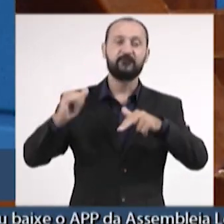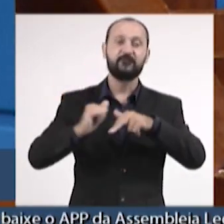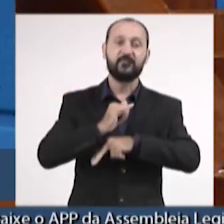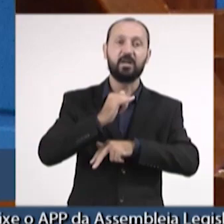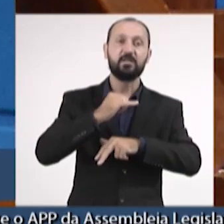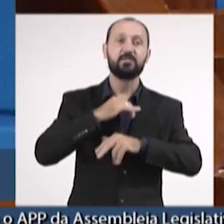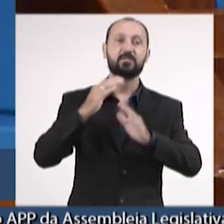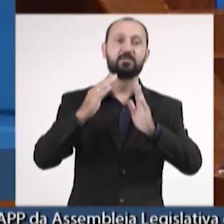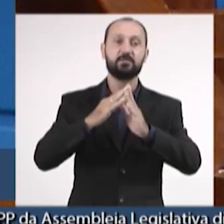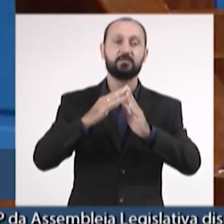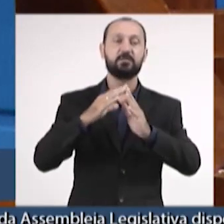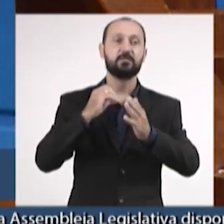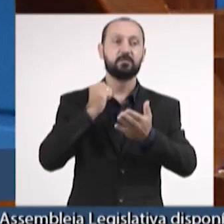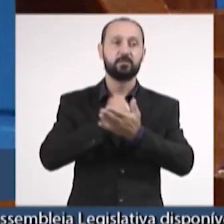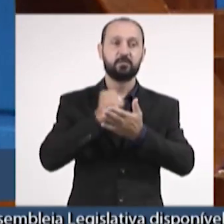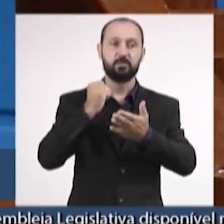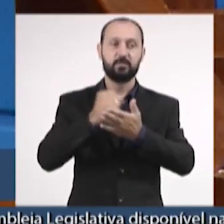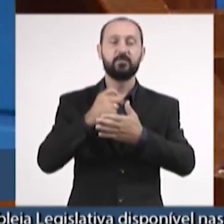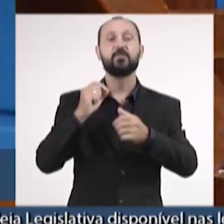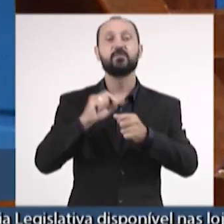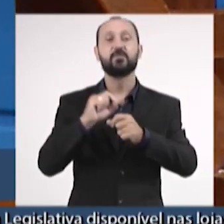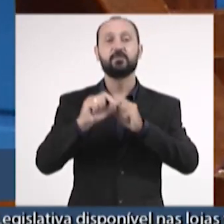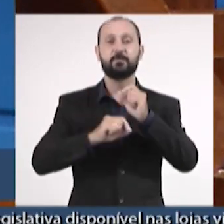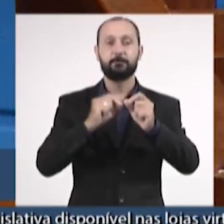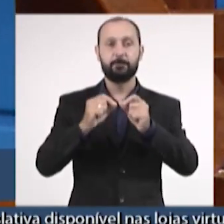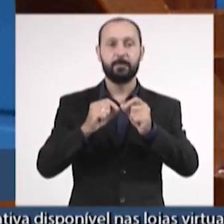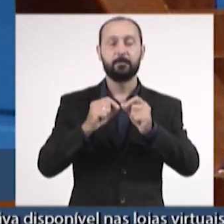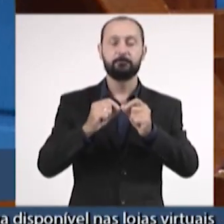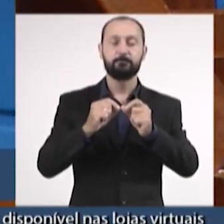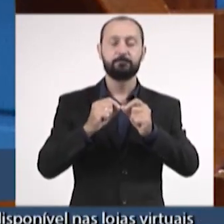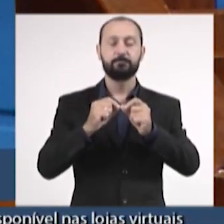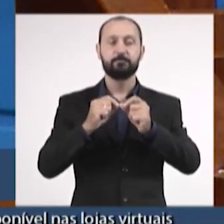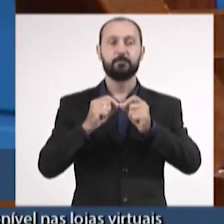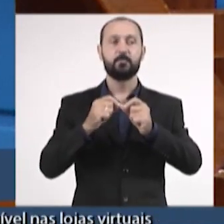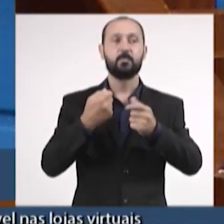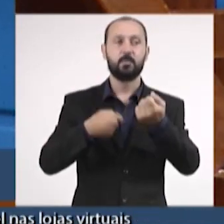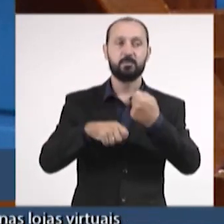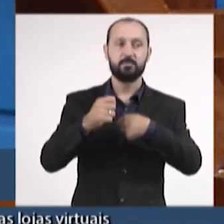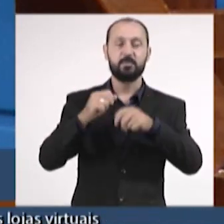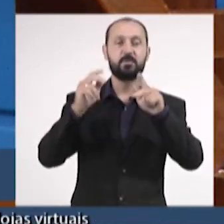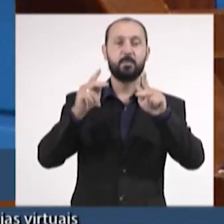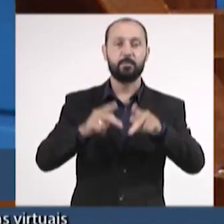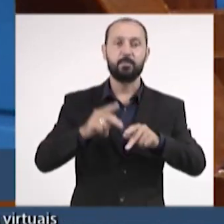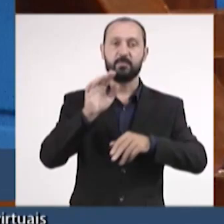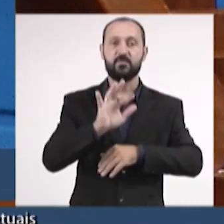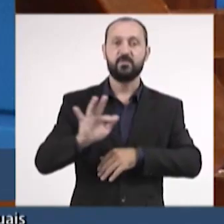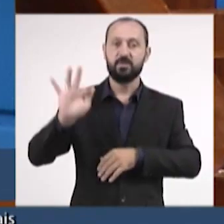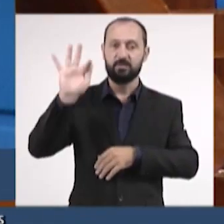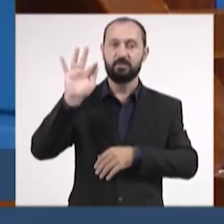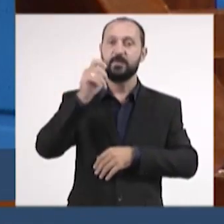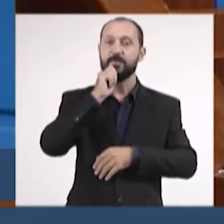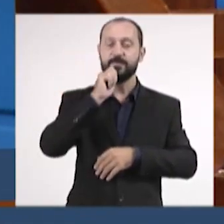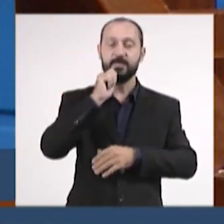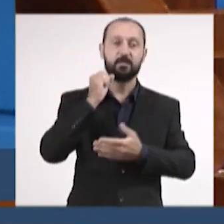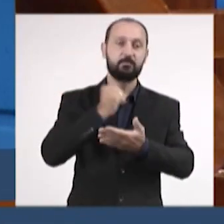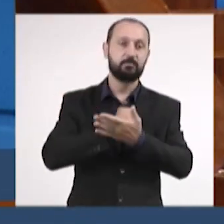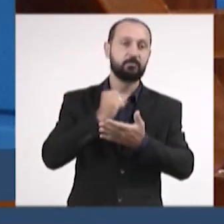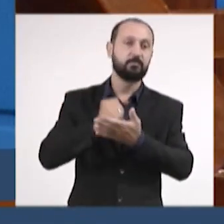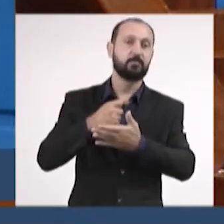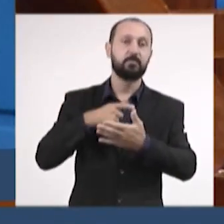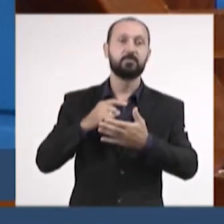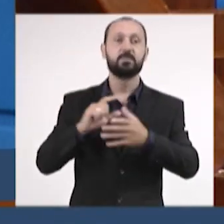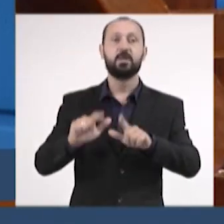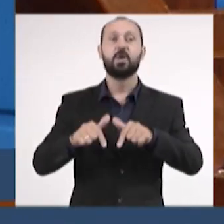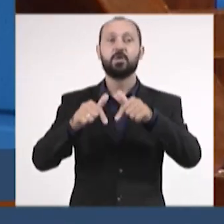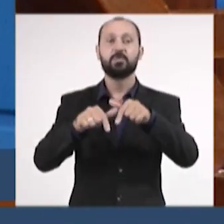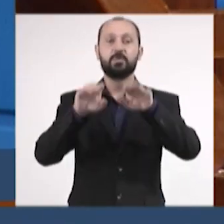violência doméstica nos contratos feitos com a Administração Pública Federal e a implementação de